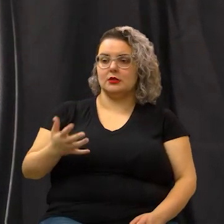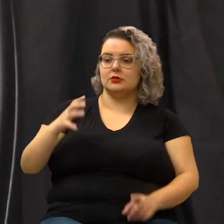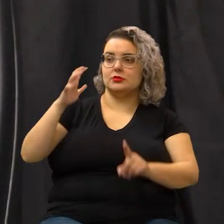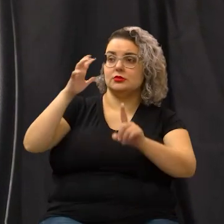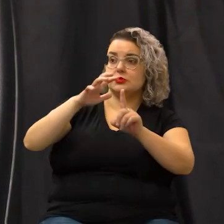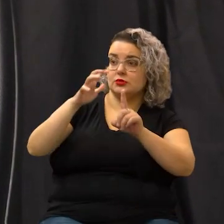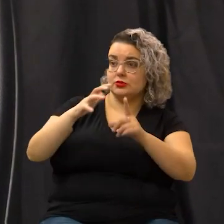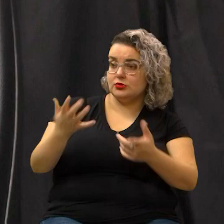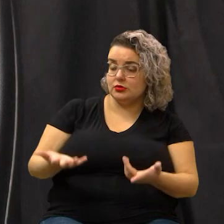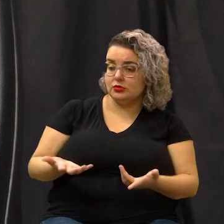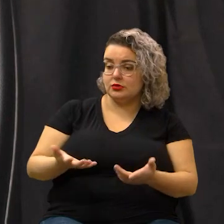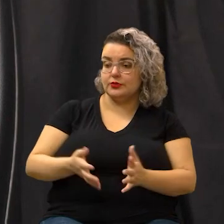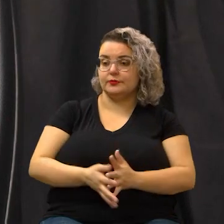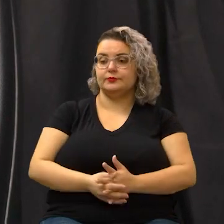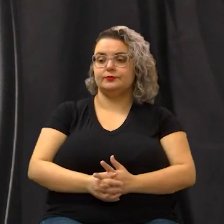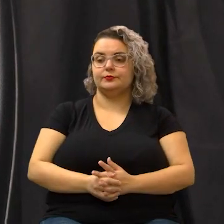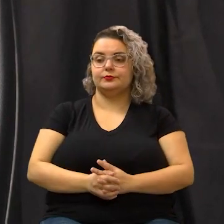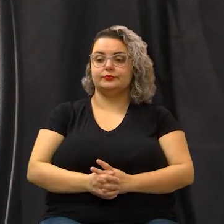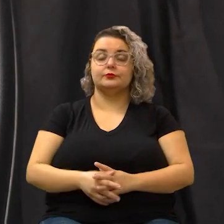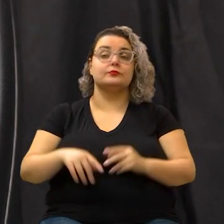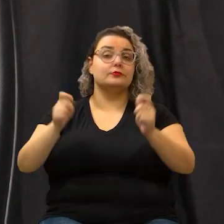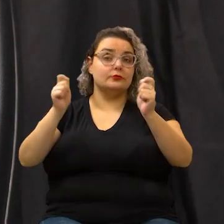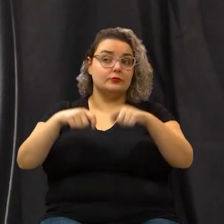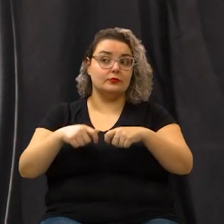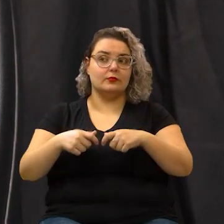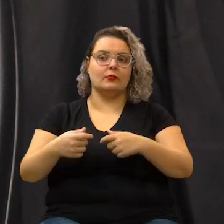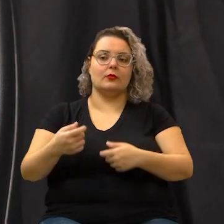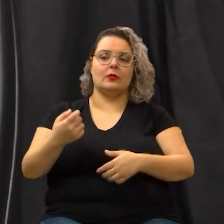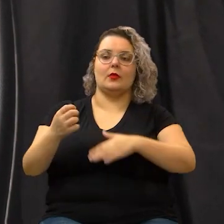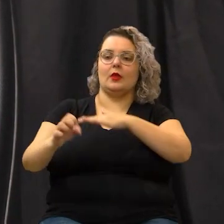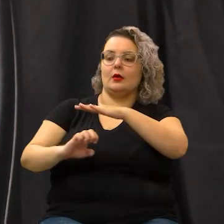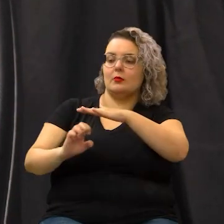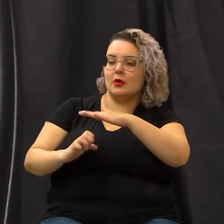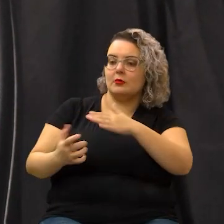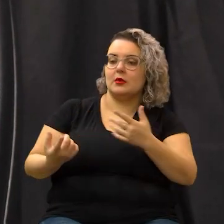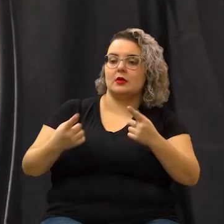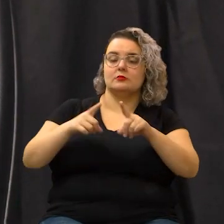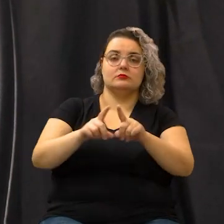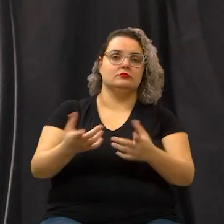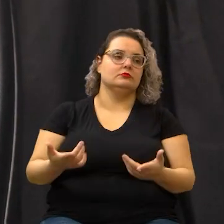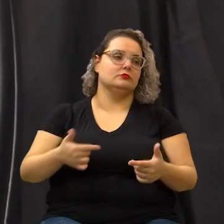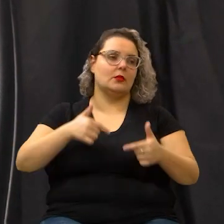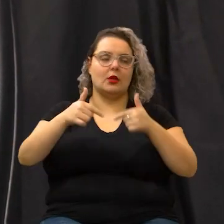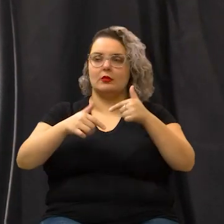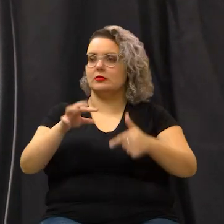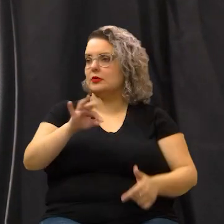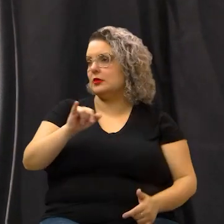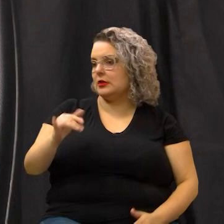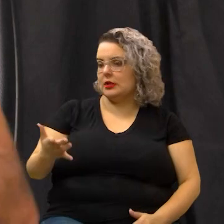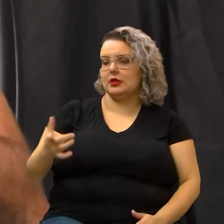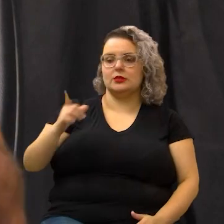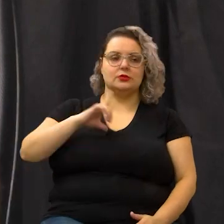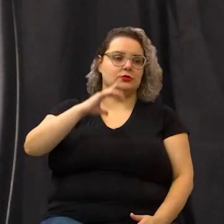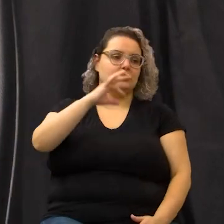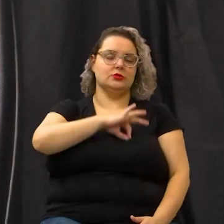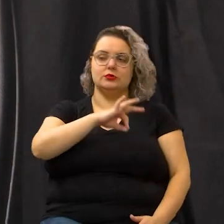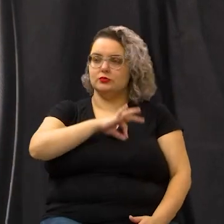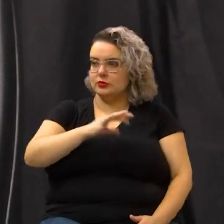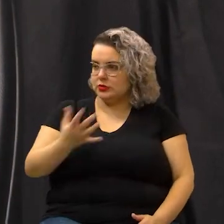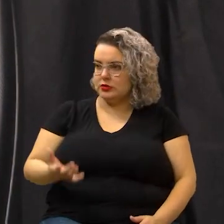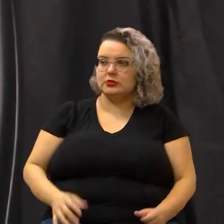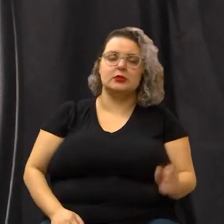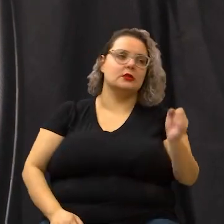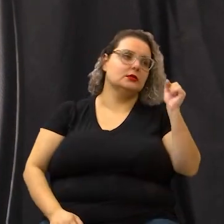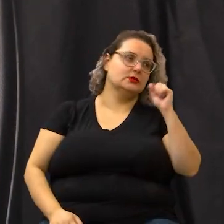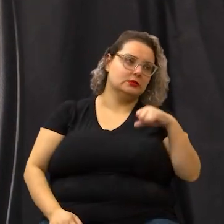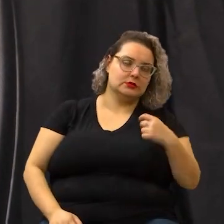um pouco mais de influência e potencializar o meu negócio paralelo. Sim. Então eu trabalhava na área de TI,